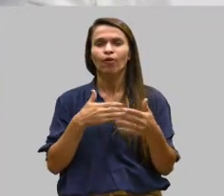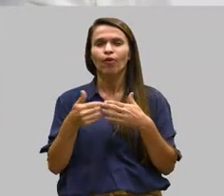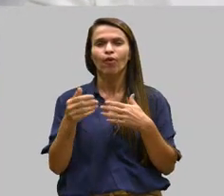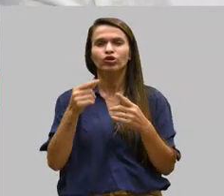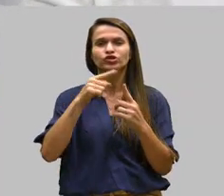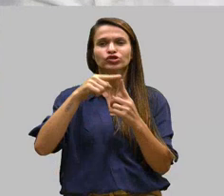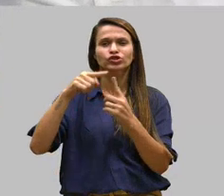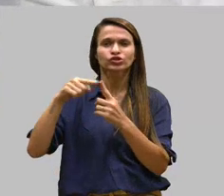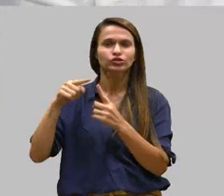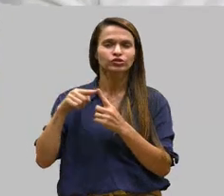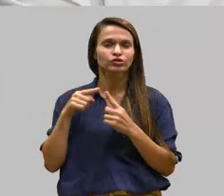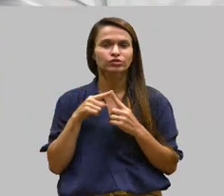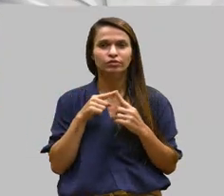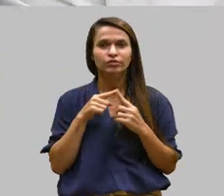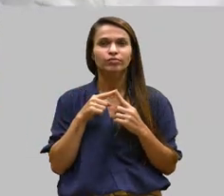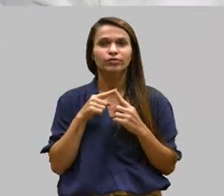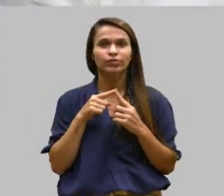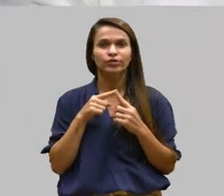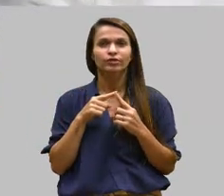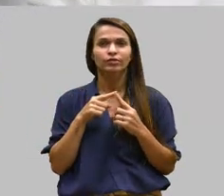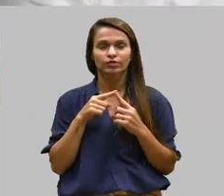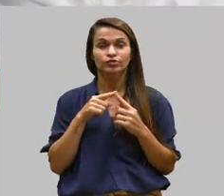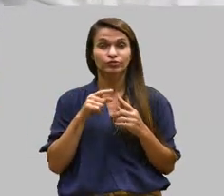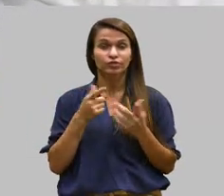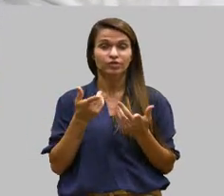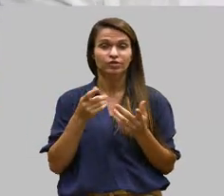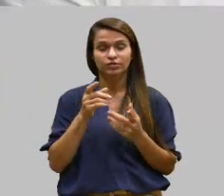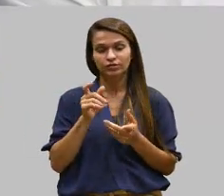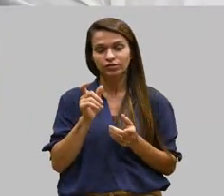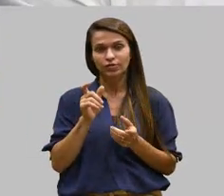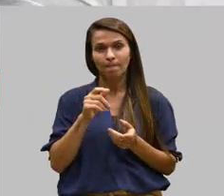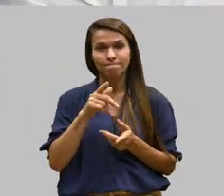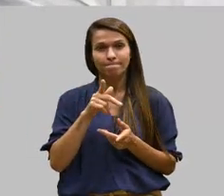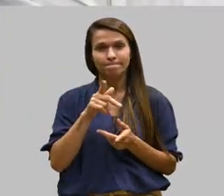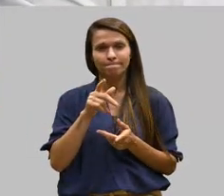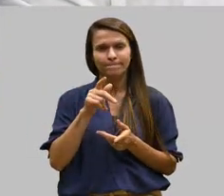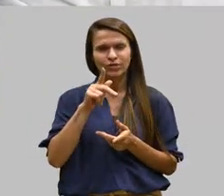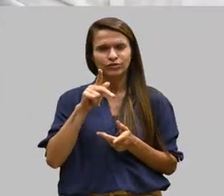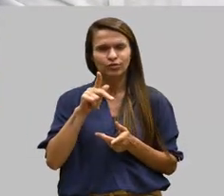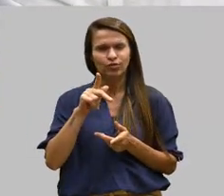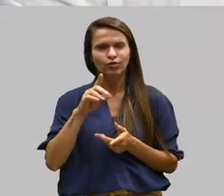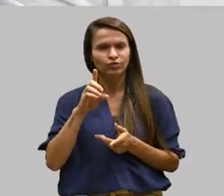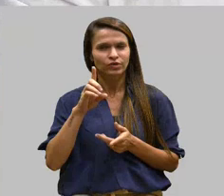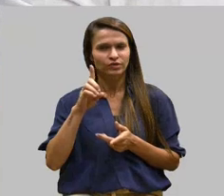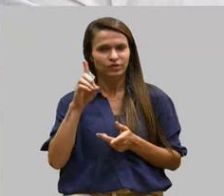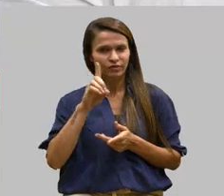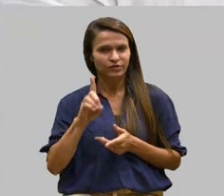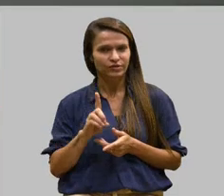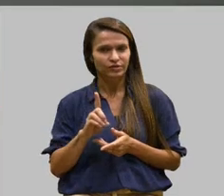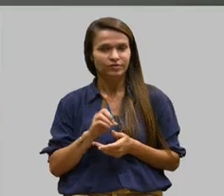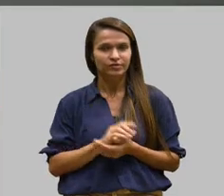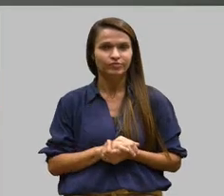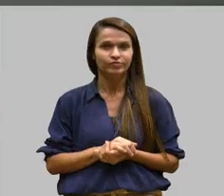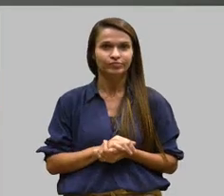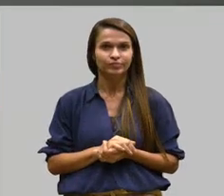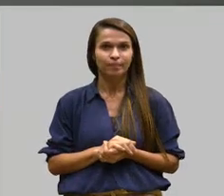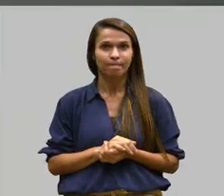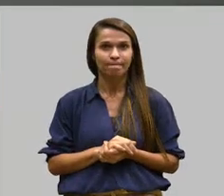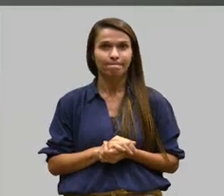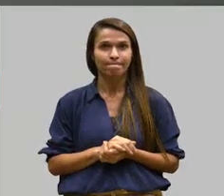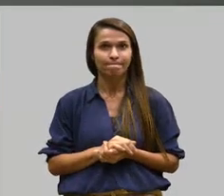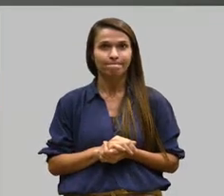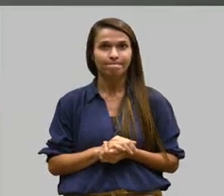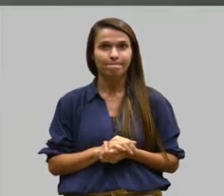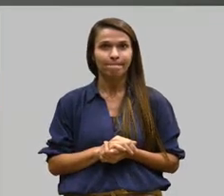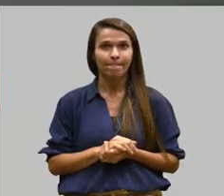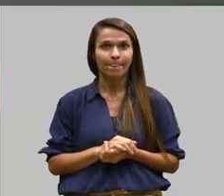natureza dos deficientes viu um grande abraço para você viu Aline então é isso Doutor